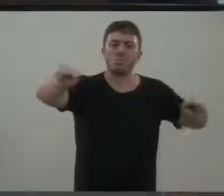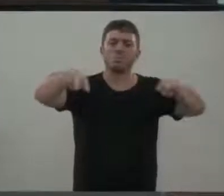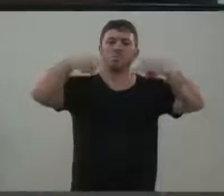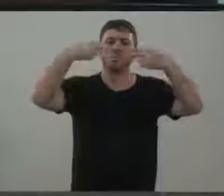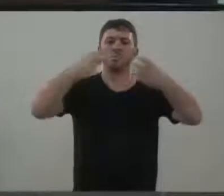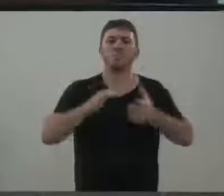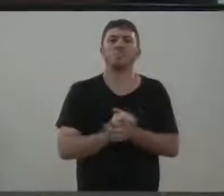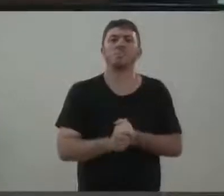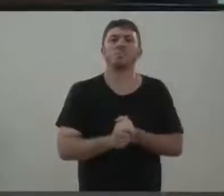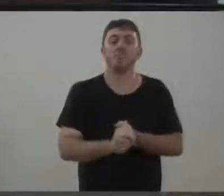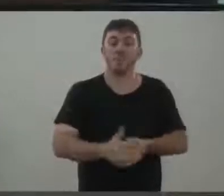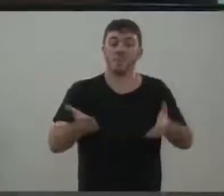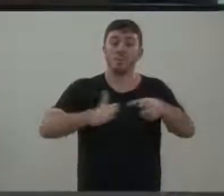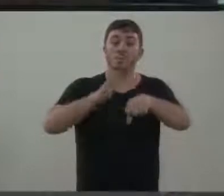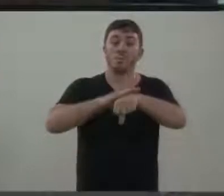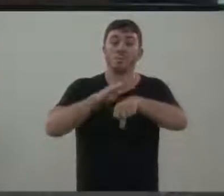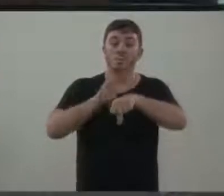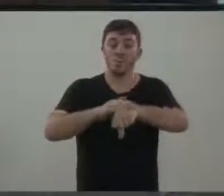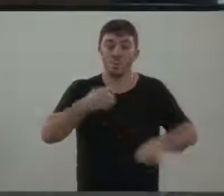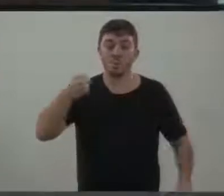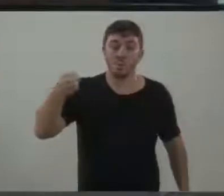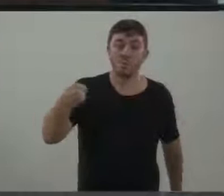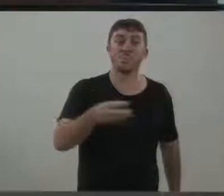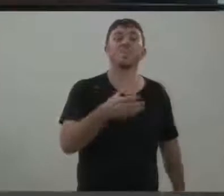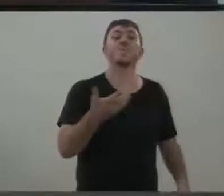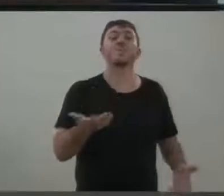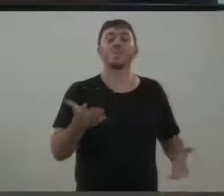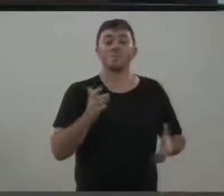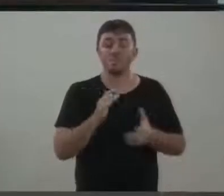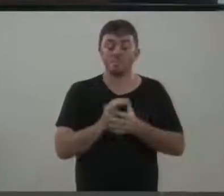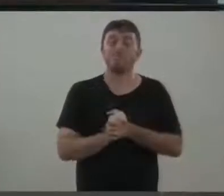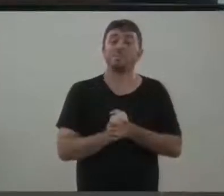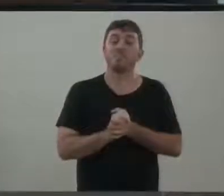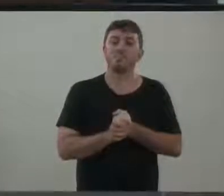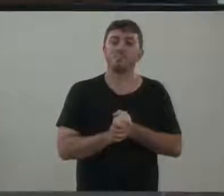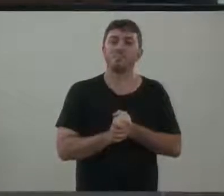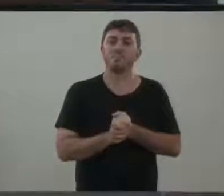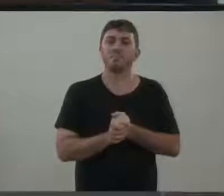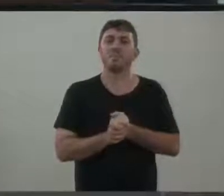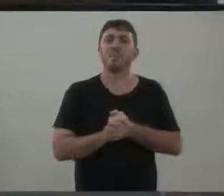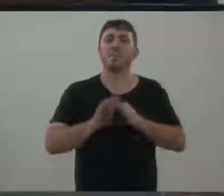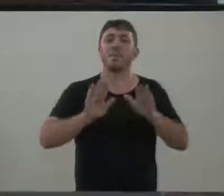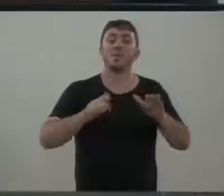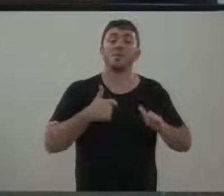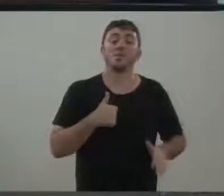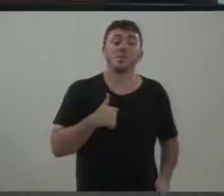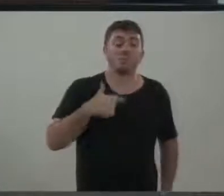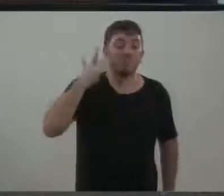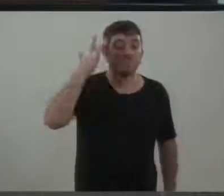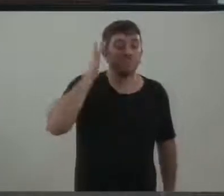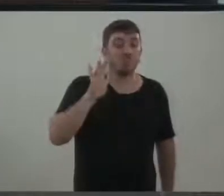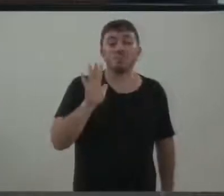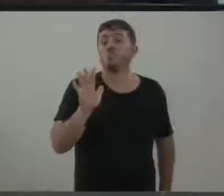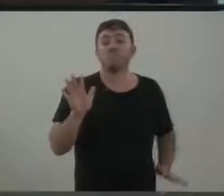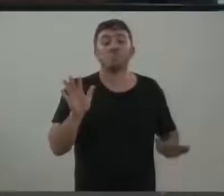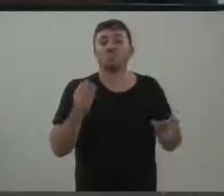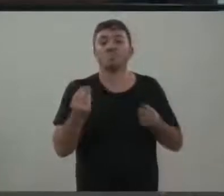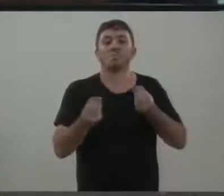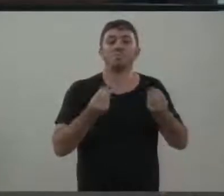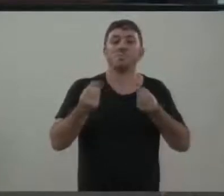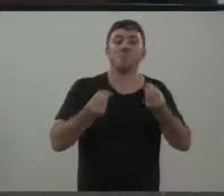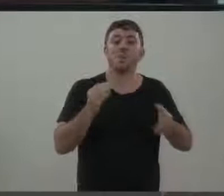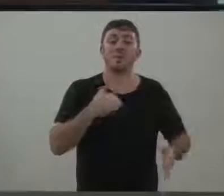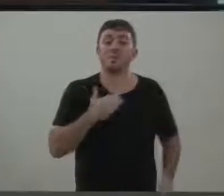momento novo, né? Como nós estamos falando já há algum tempo. E aqui fica, não sei se é um pedido, uma provocação, ou